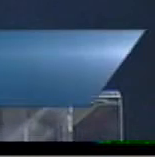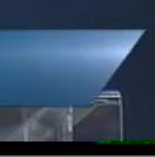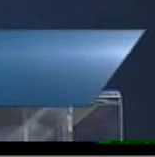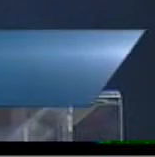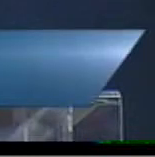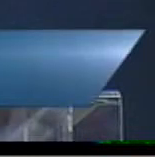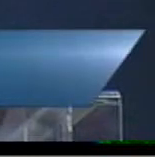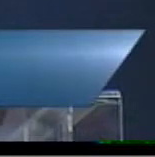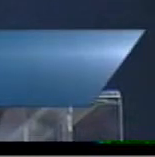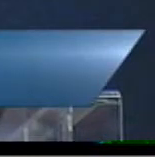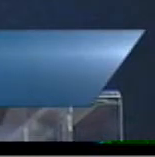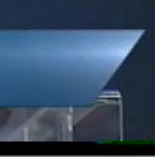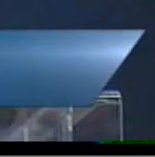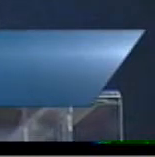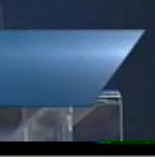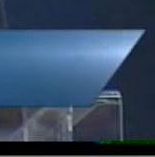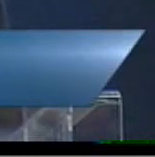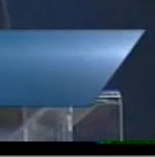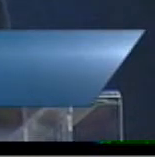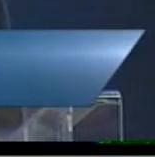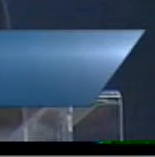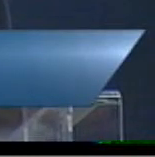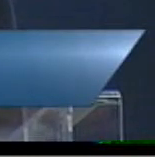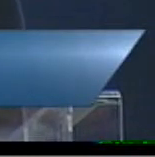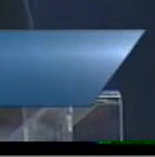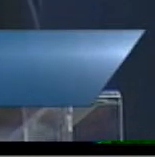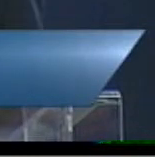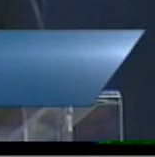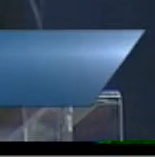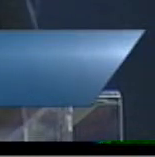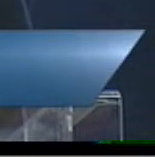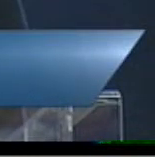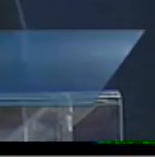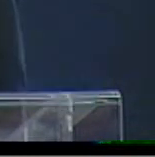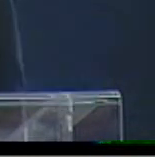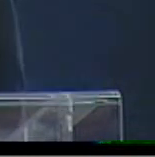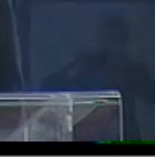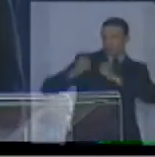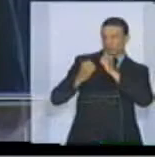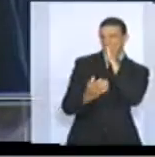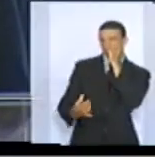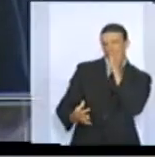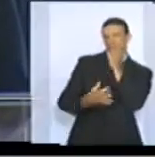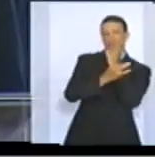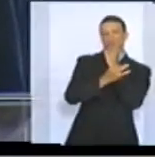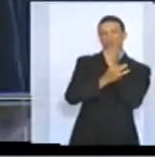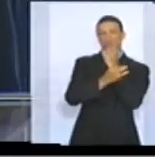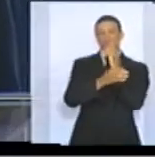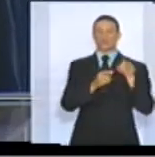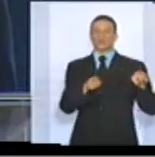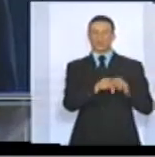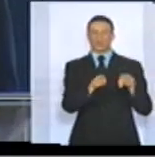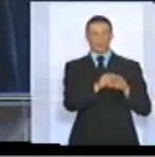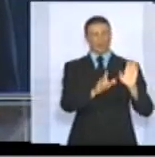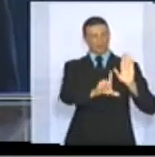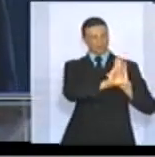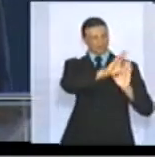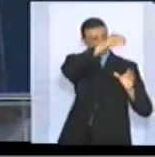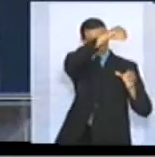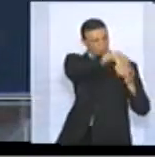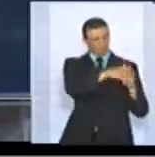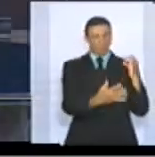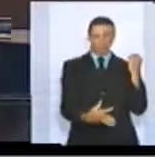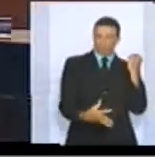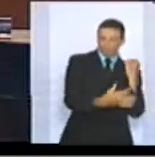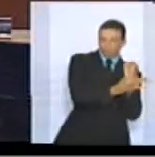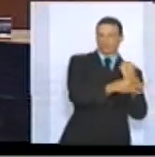audiência pública, ela é muito importante, porque contribui no esforço de consolidar os processos que essa lei traz consigo